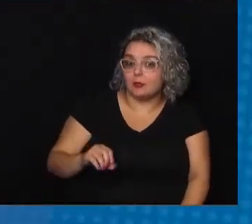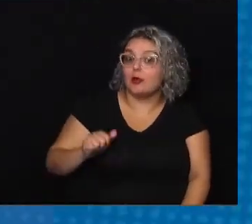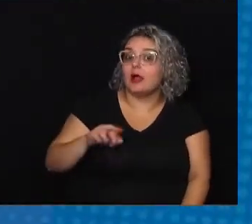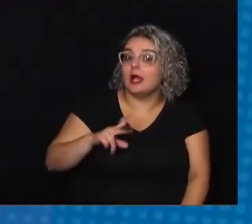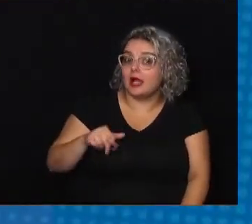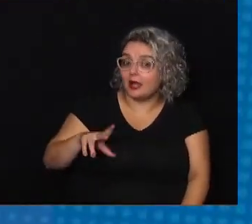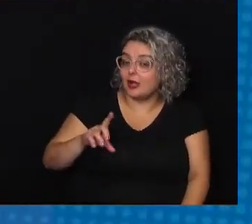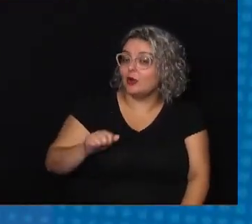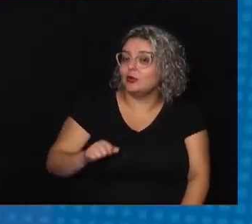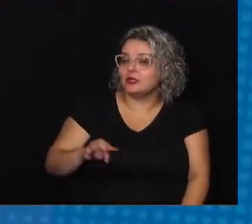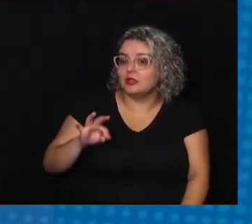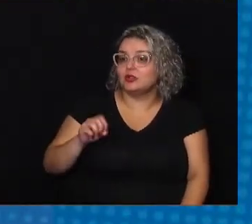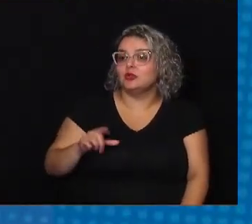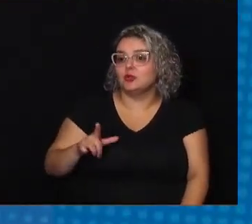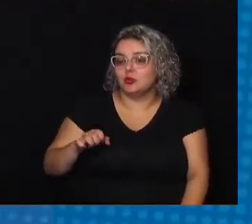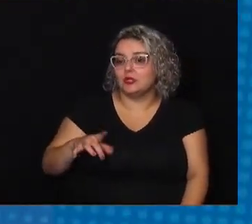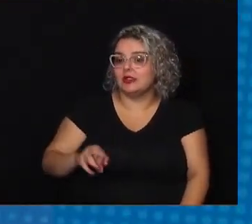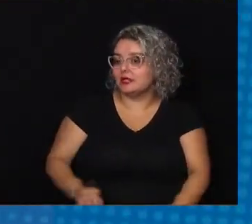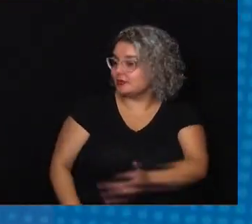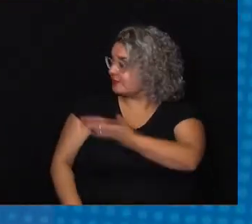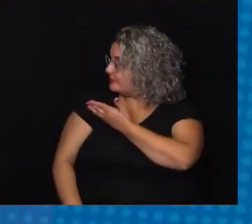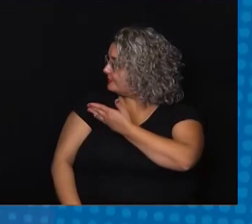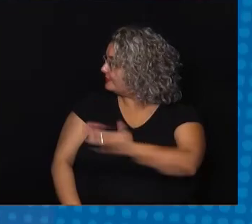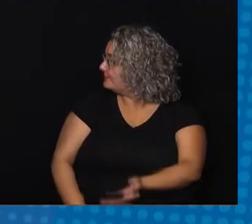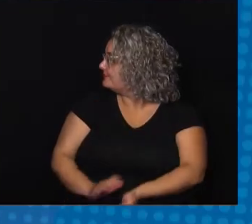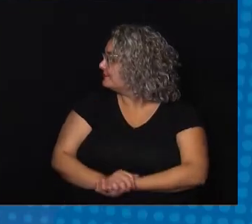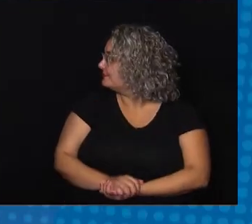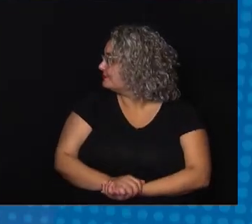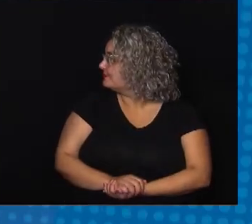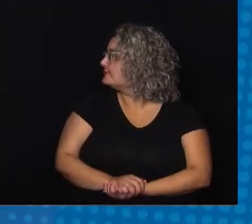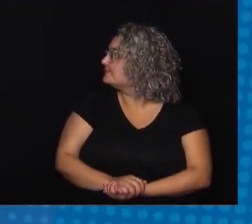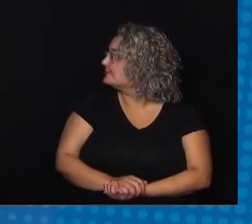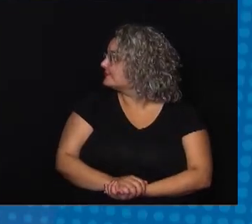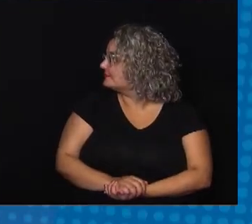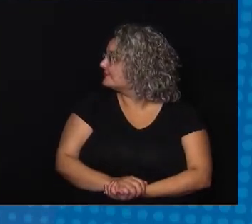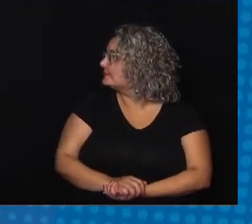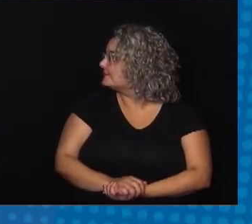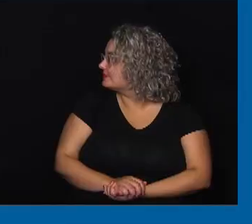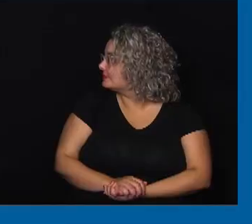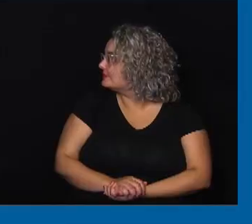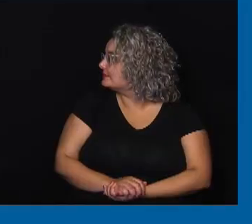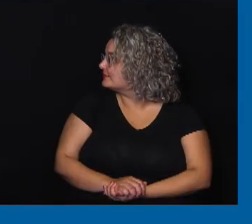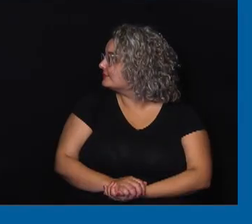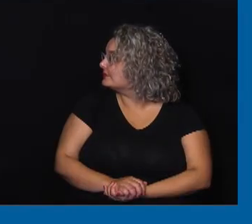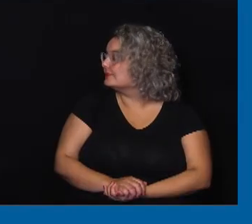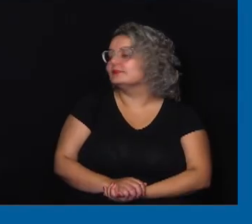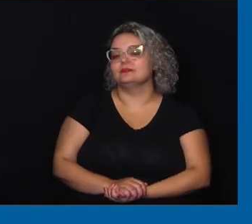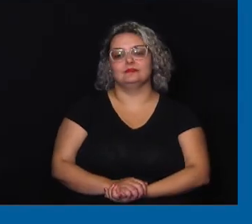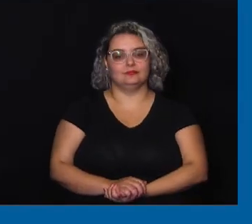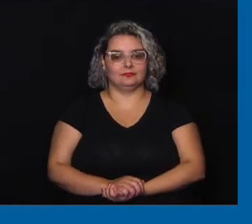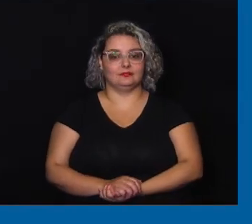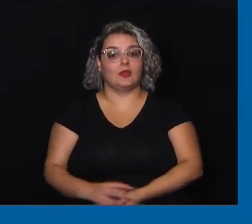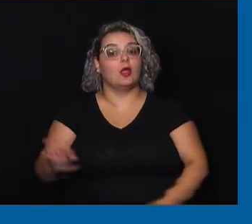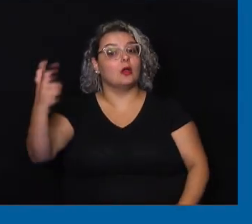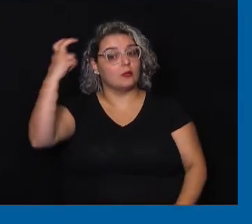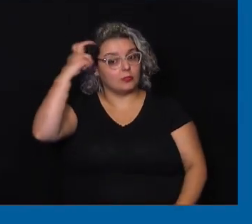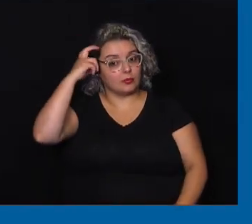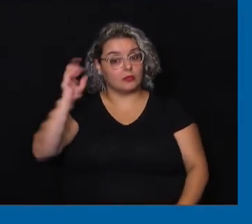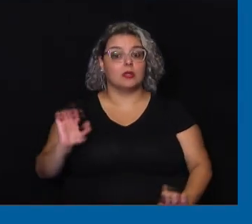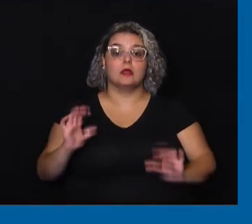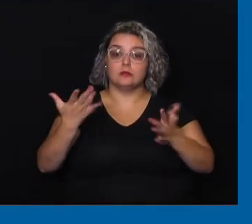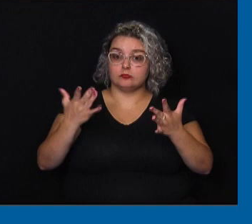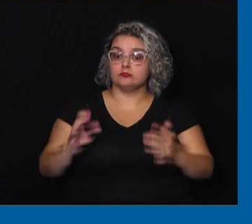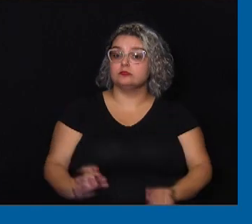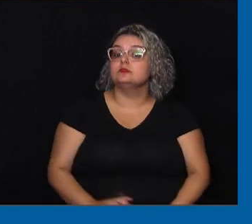O parlamentar destinou uma quantia de R$800 mil. Para a cultura, para a realização de